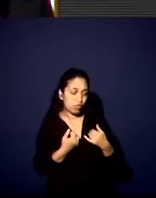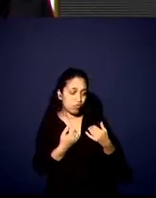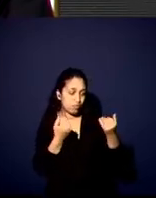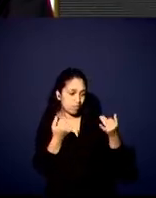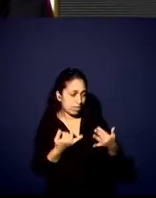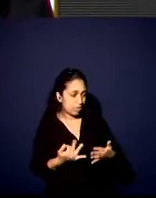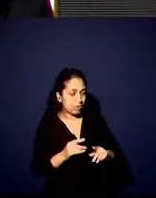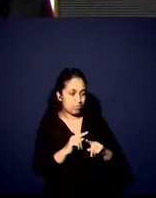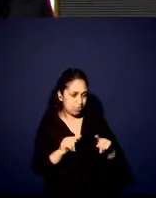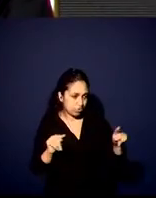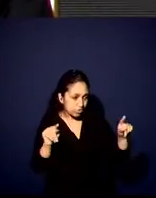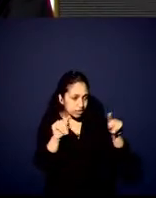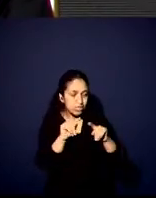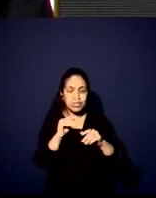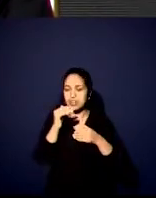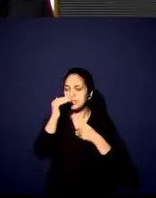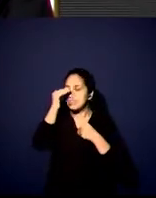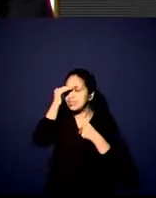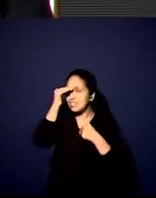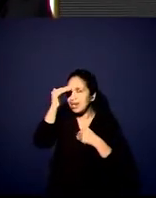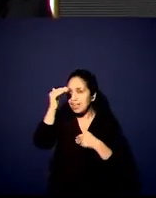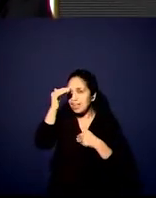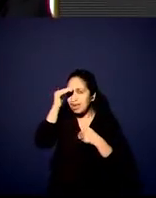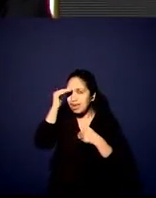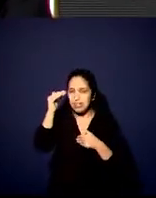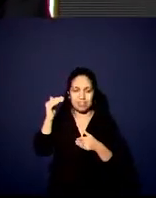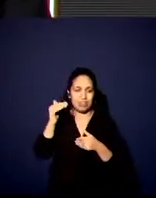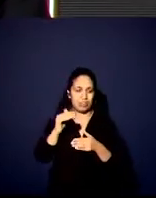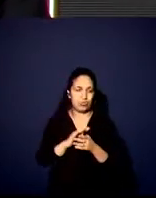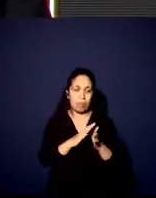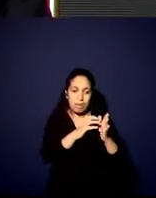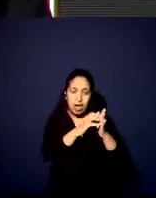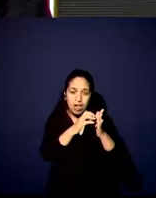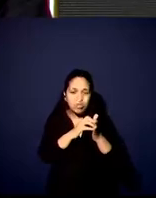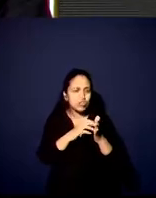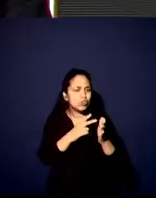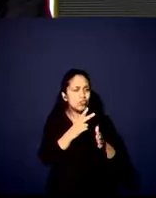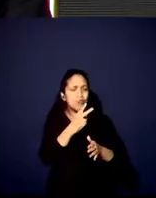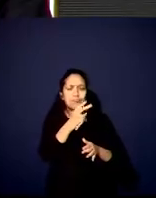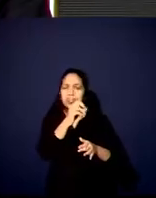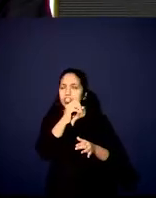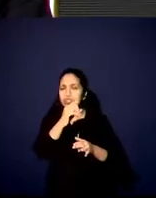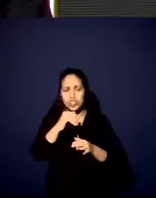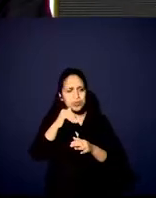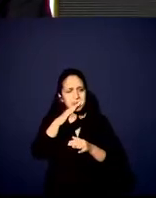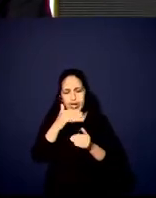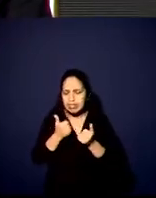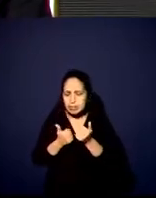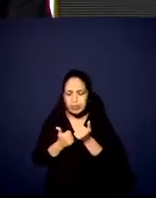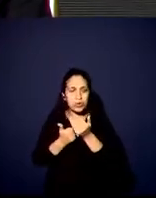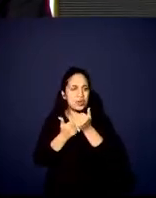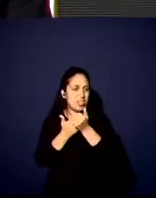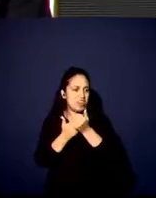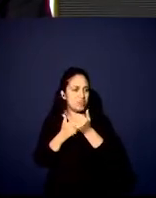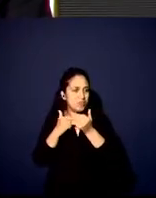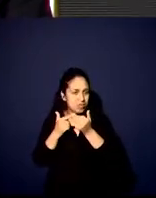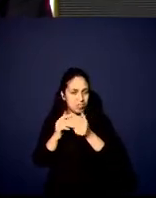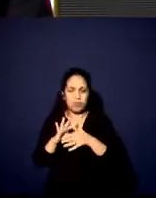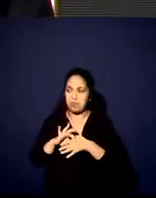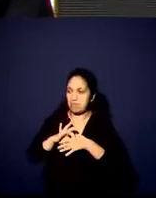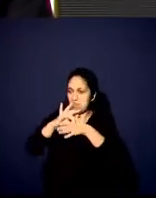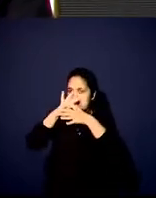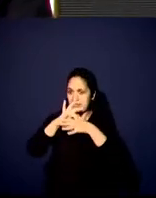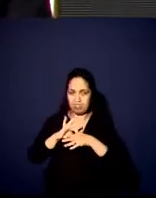e da minha gratidão aos mais de 20 partidos que nos apoiaram na reeleição a presidência da câmara